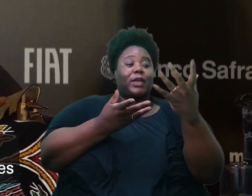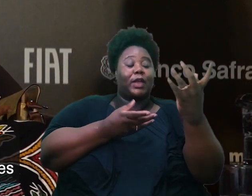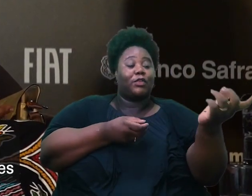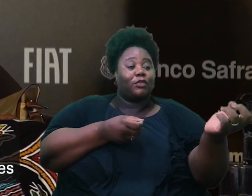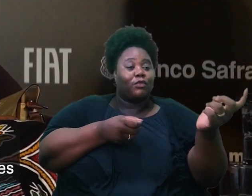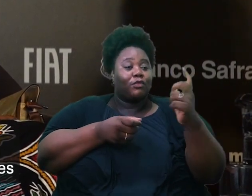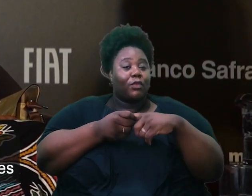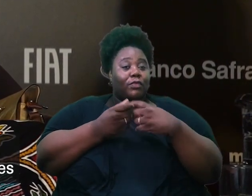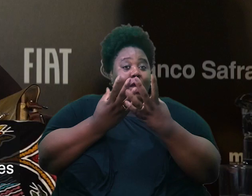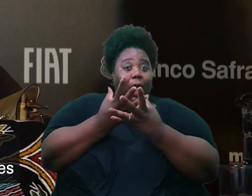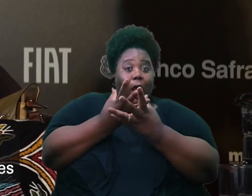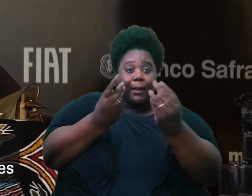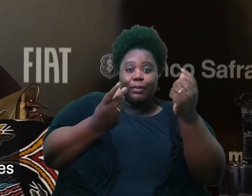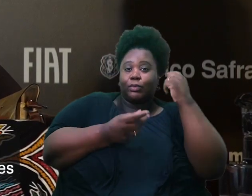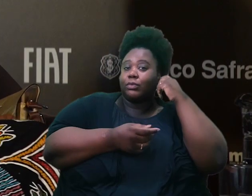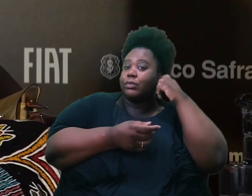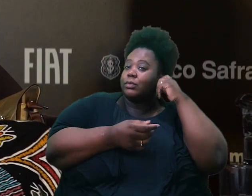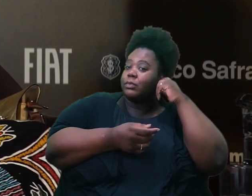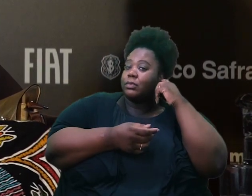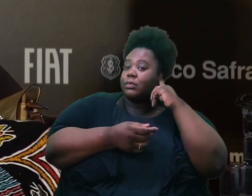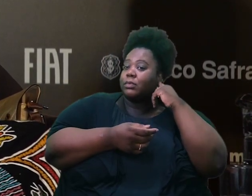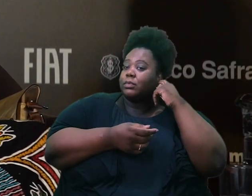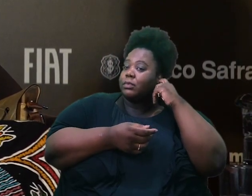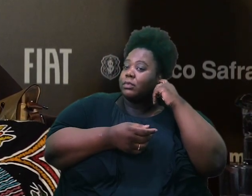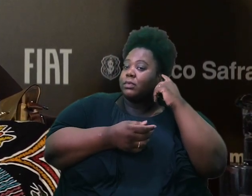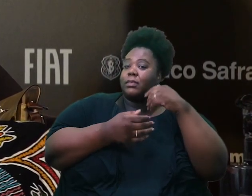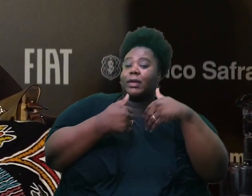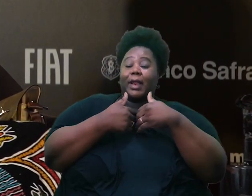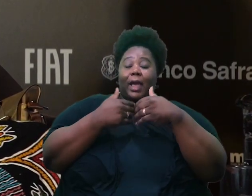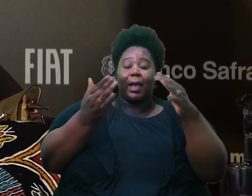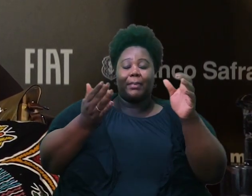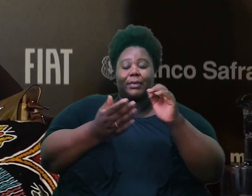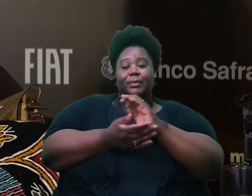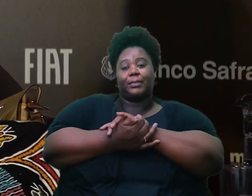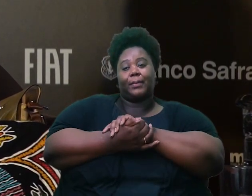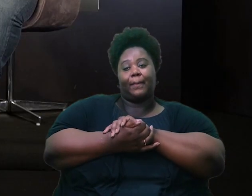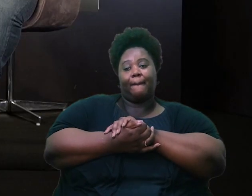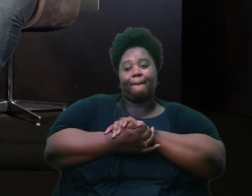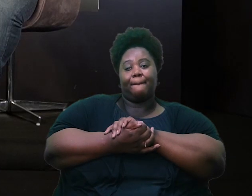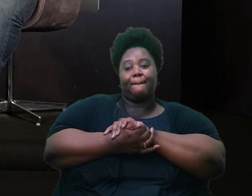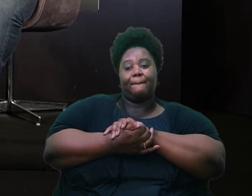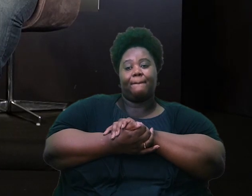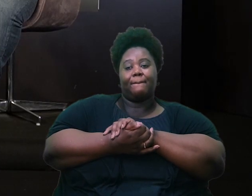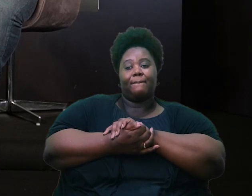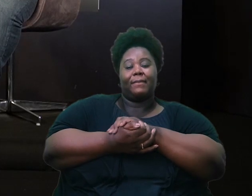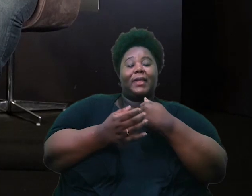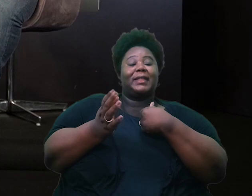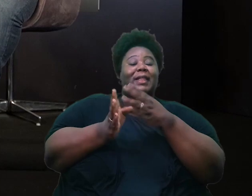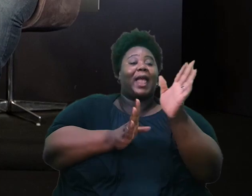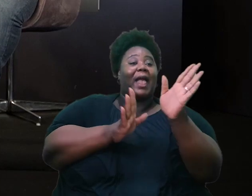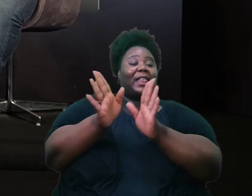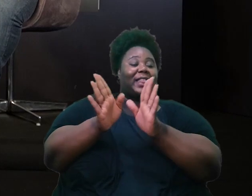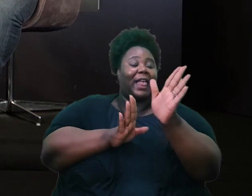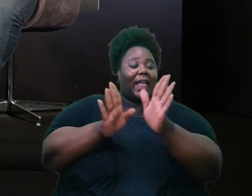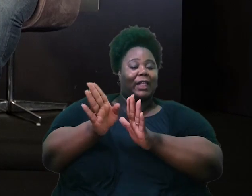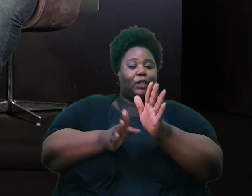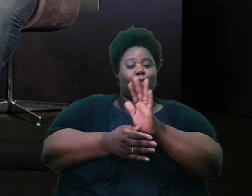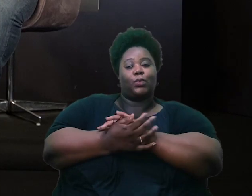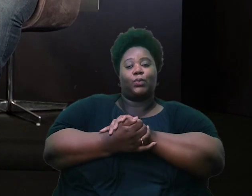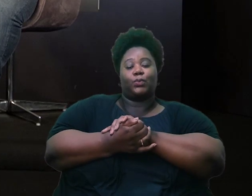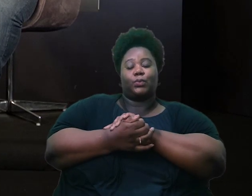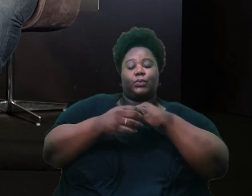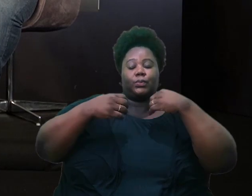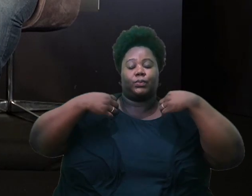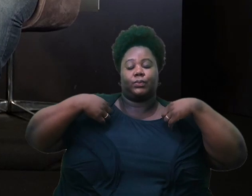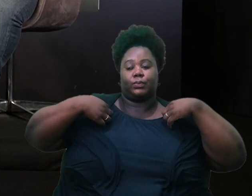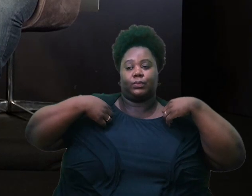voltar muitas outras vezes para aprender, né? E ter acesso